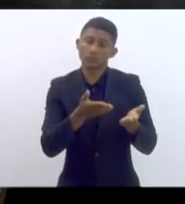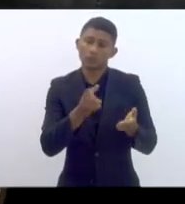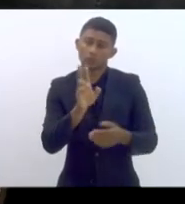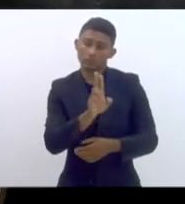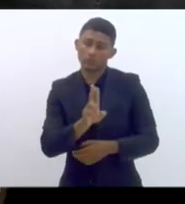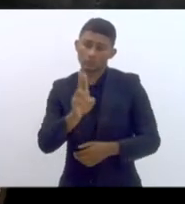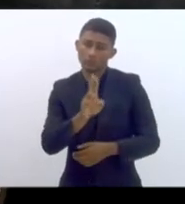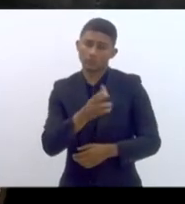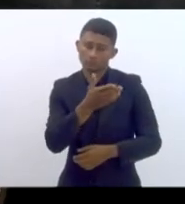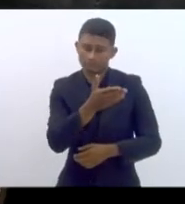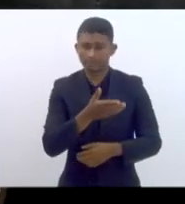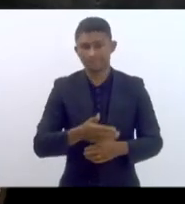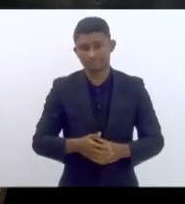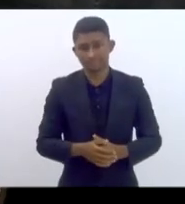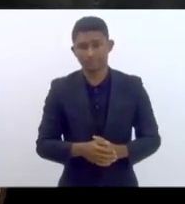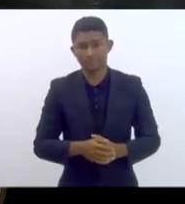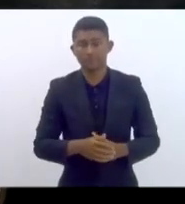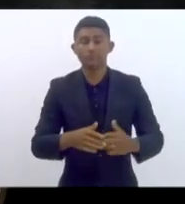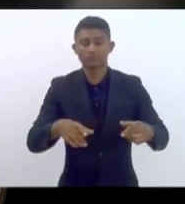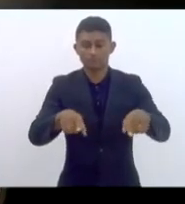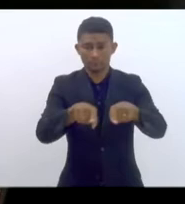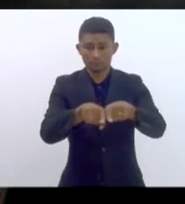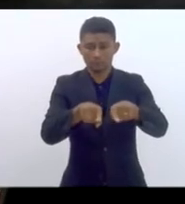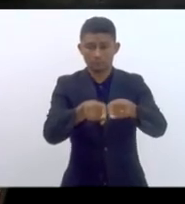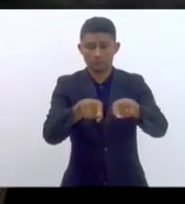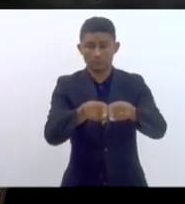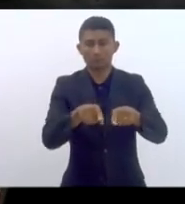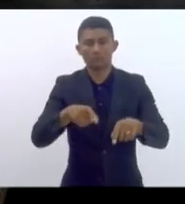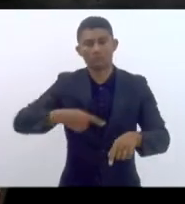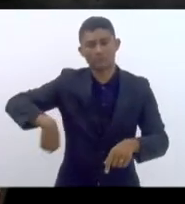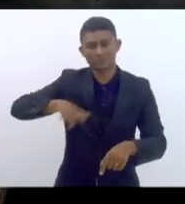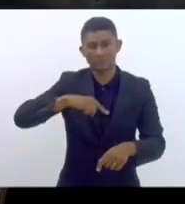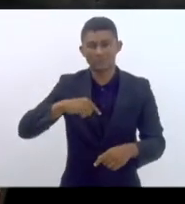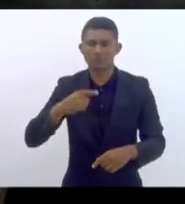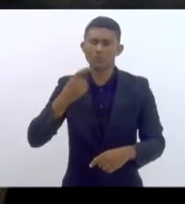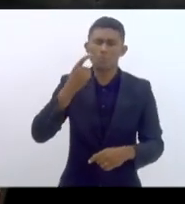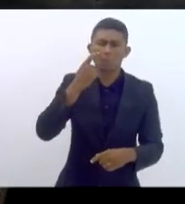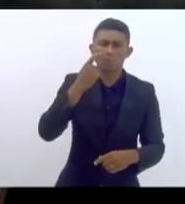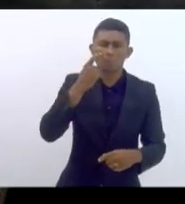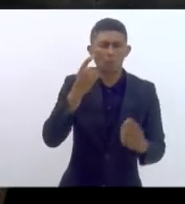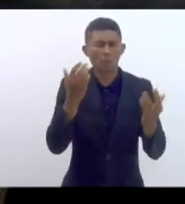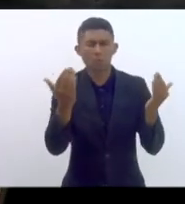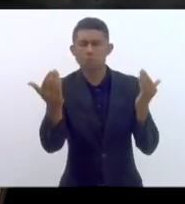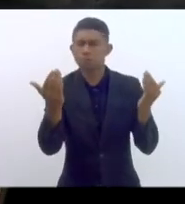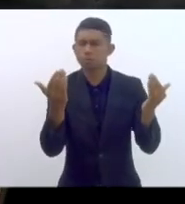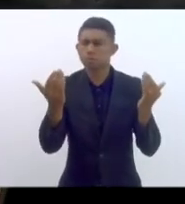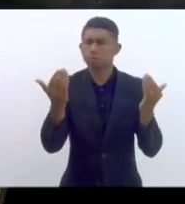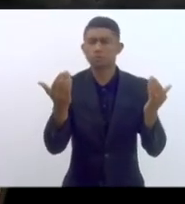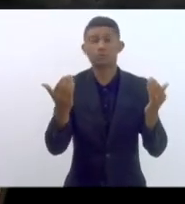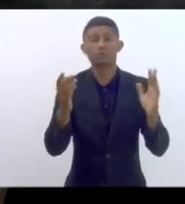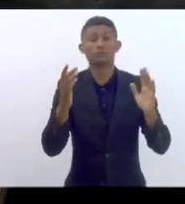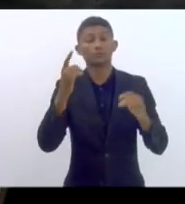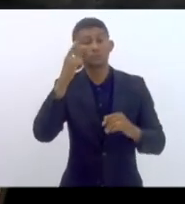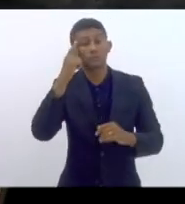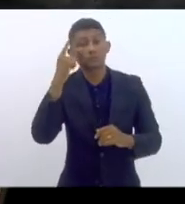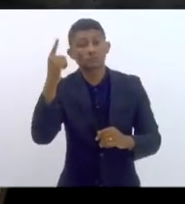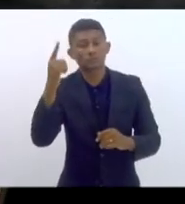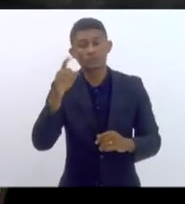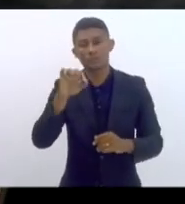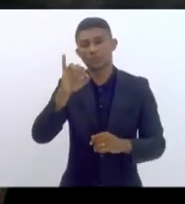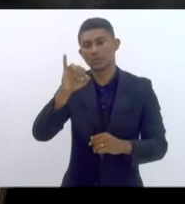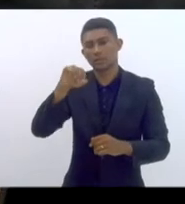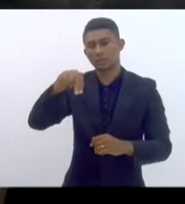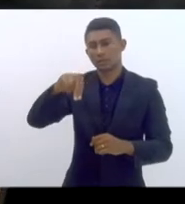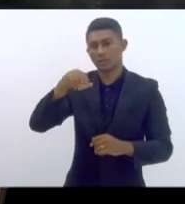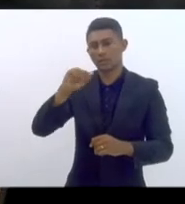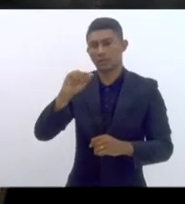Tá? Também nas nossas simulações, a gente já desconsiderou aquela questão dos encargos de inadimplência, então não